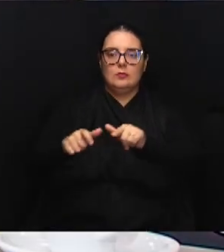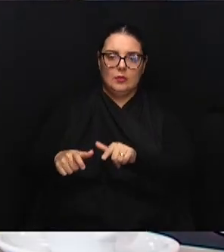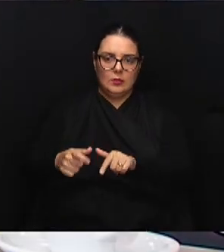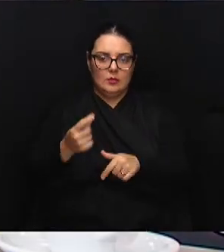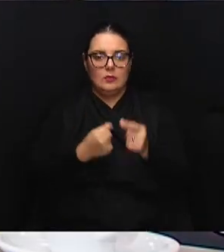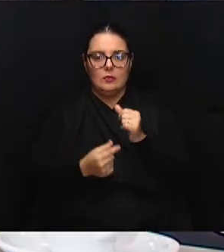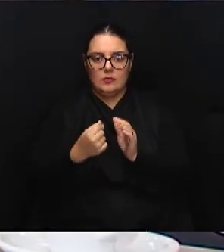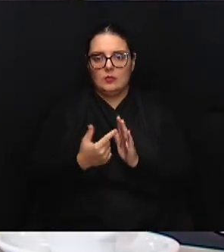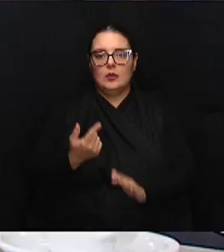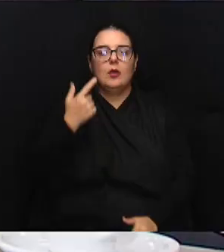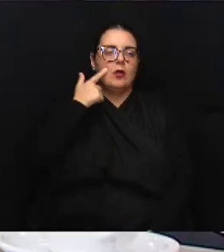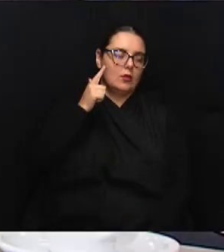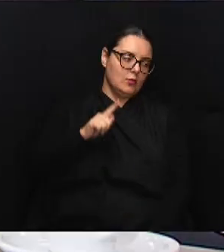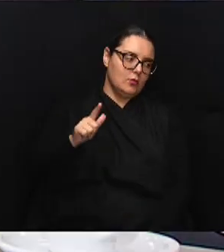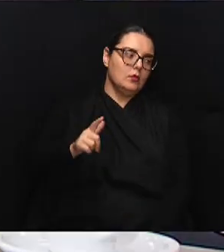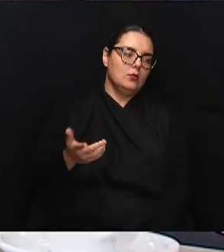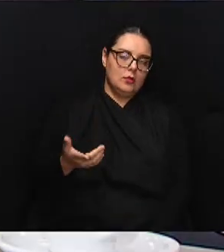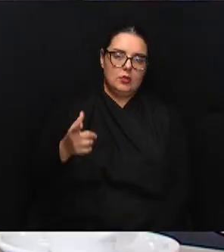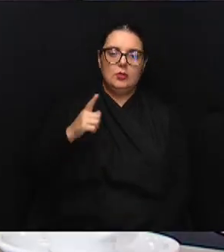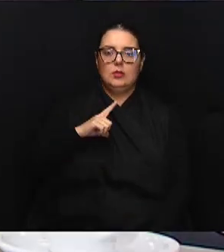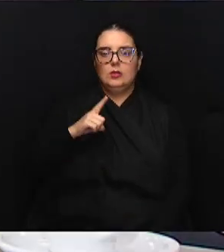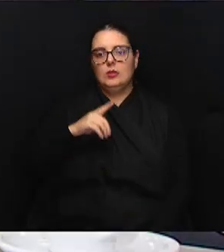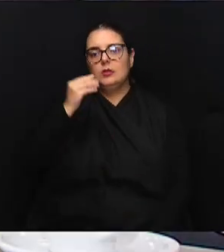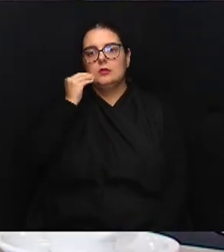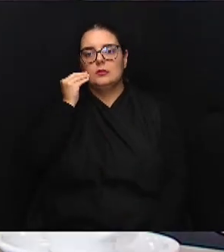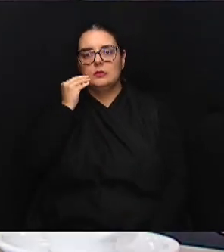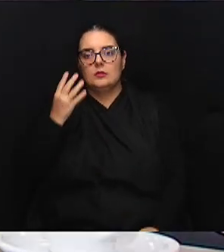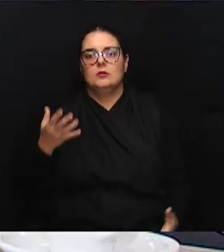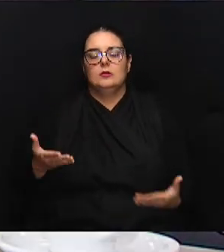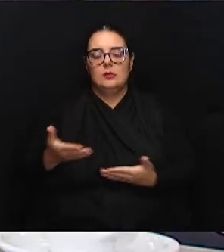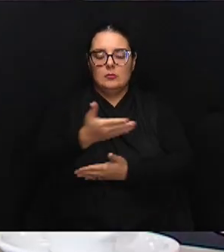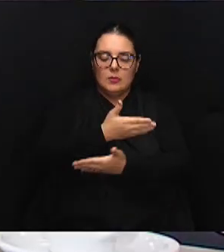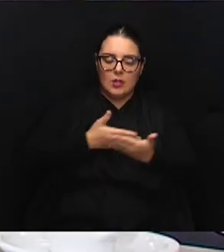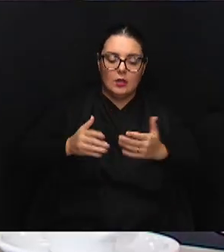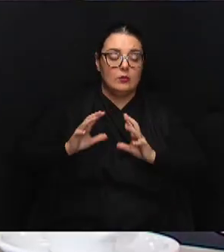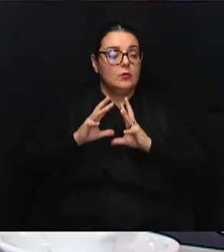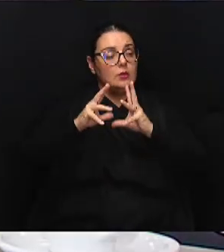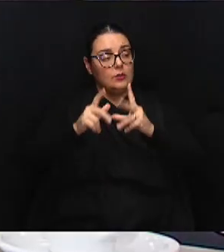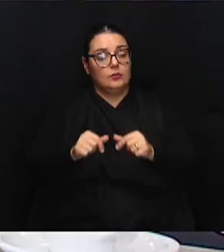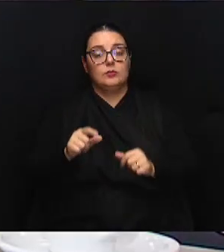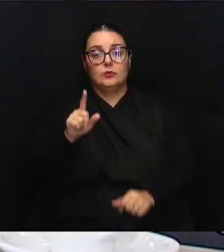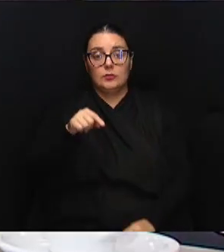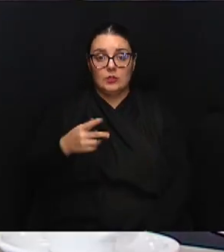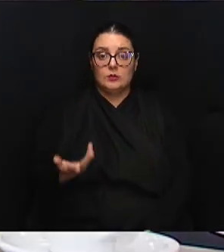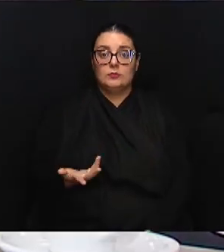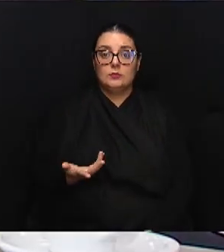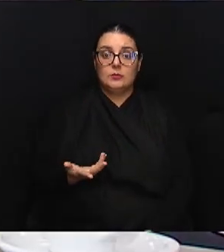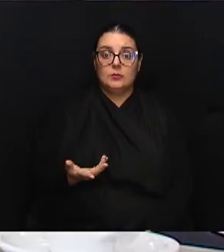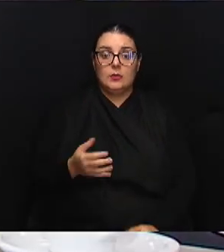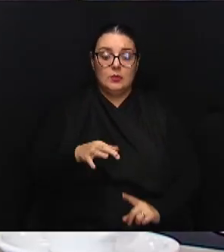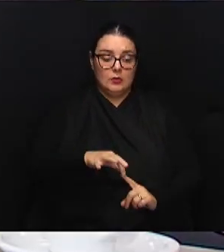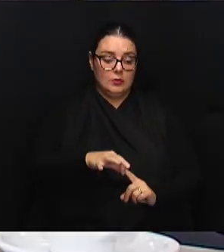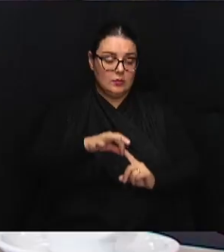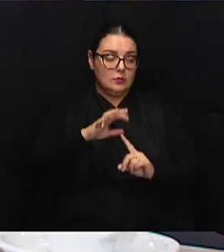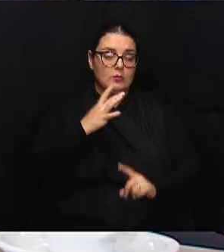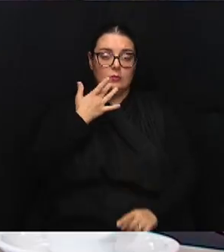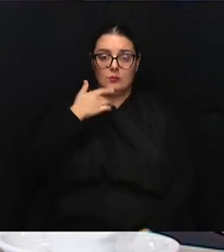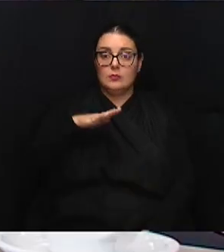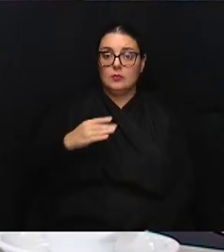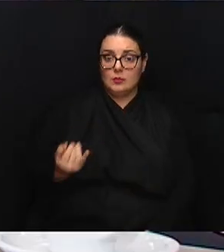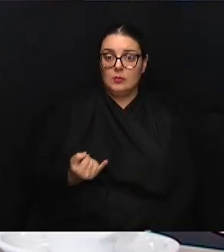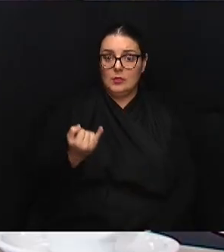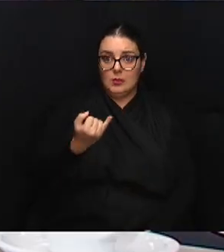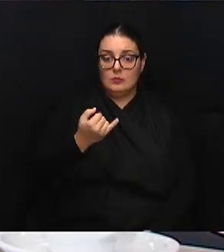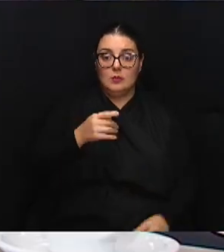né? Obviamente que ela tenta englobar aquilo que é prioritário, ou mais importante,